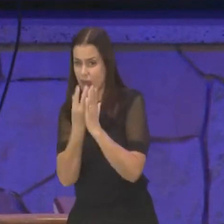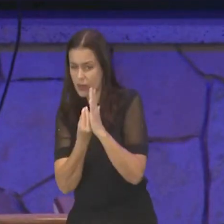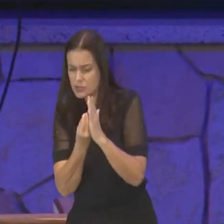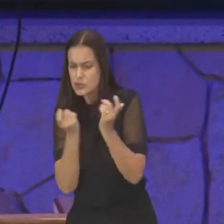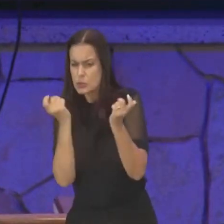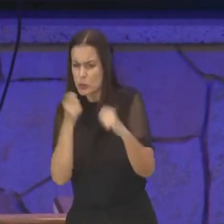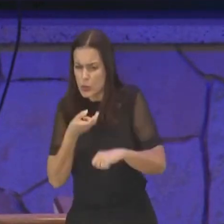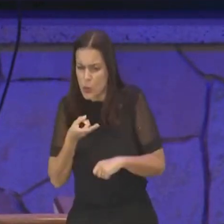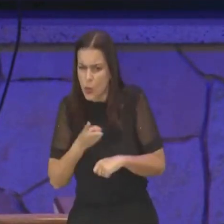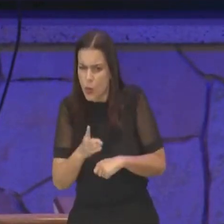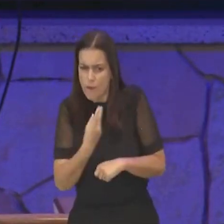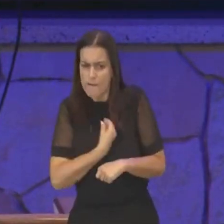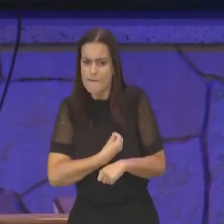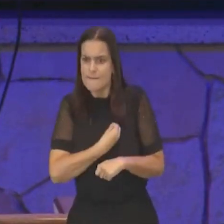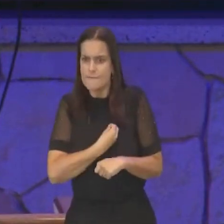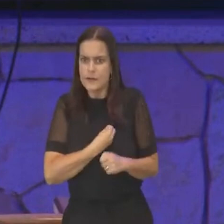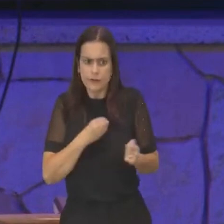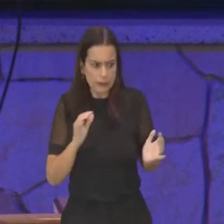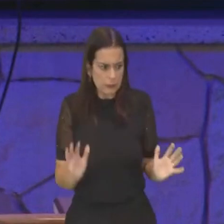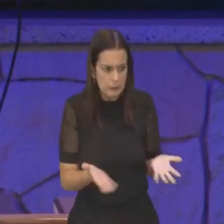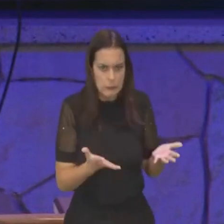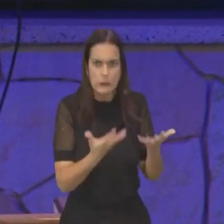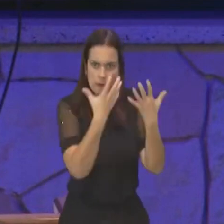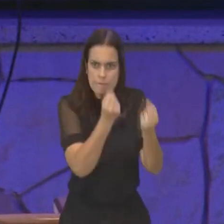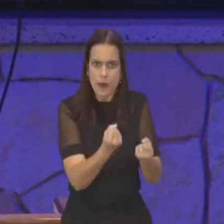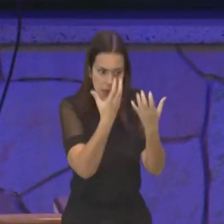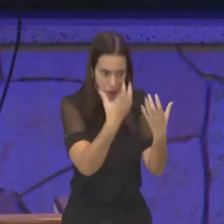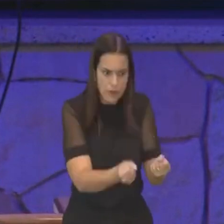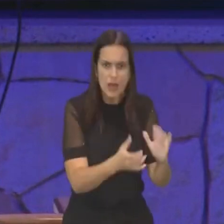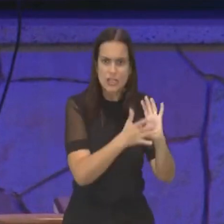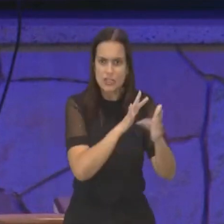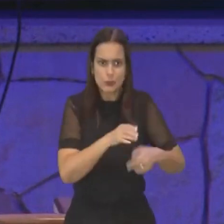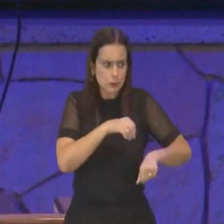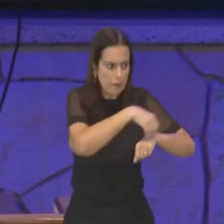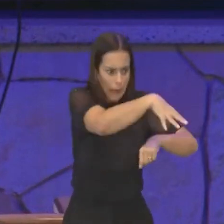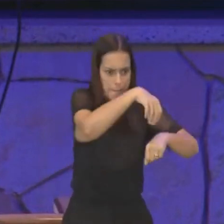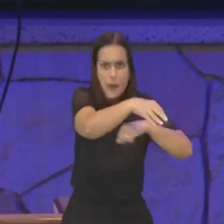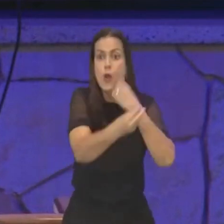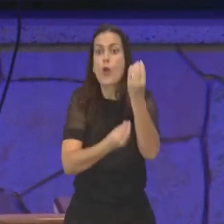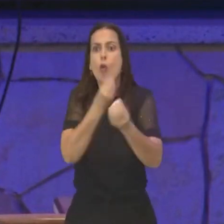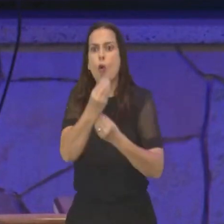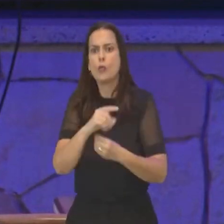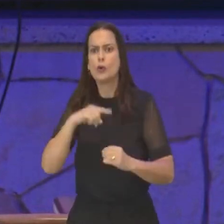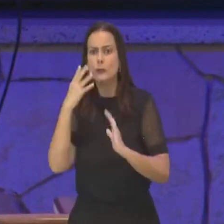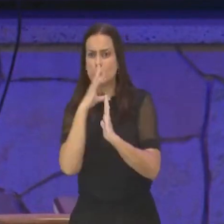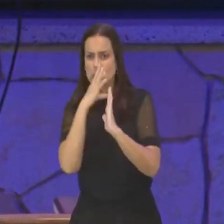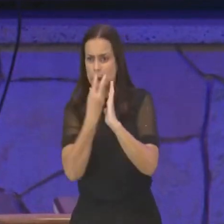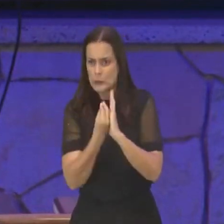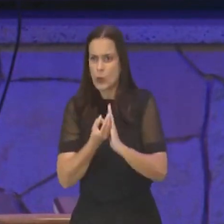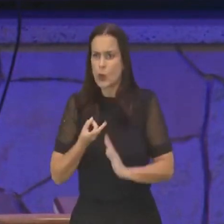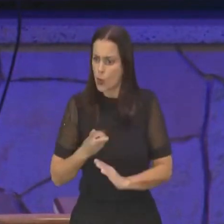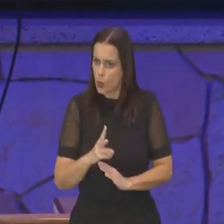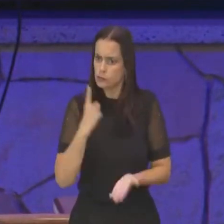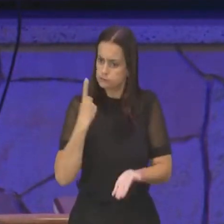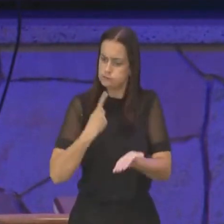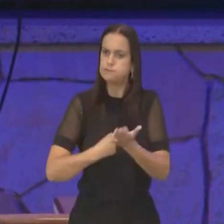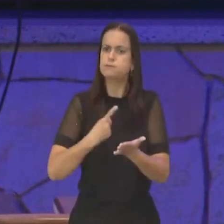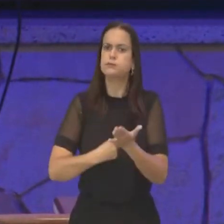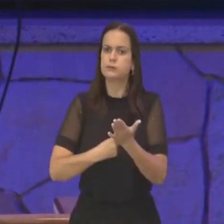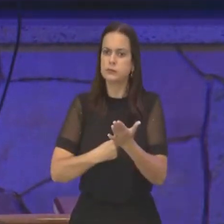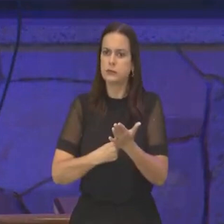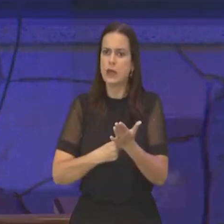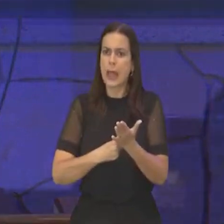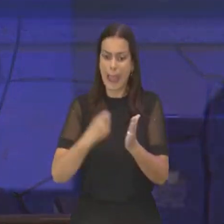manter viva essa chama, como nós, como Igreja do Senhor, podemos manter a